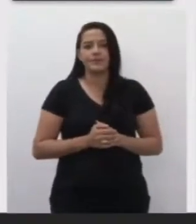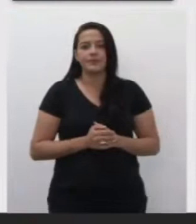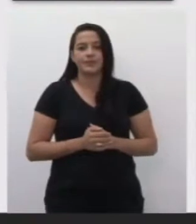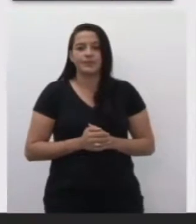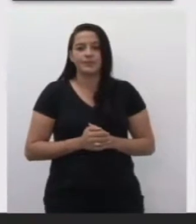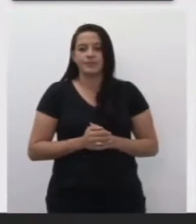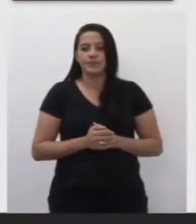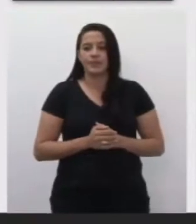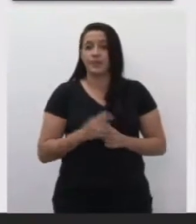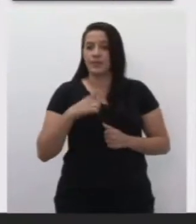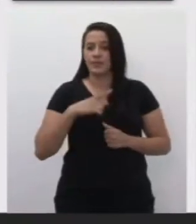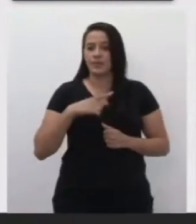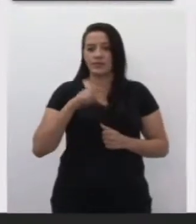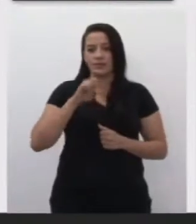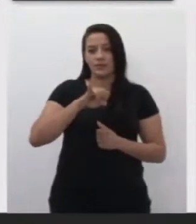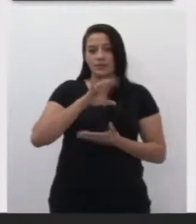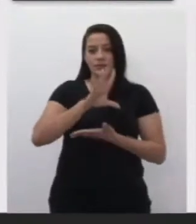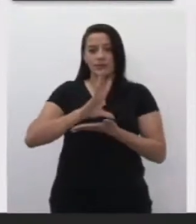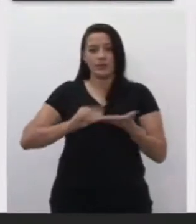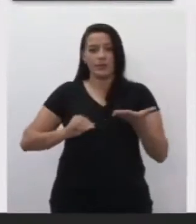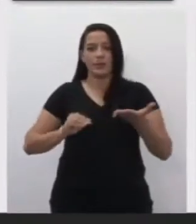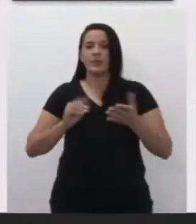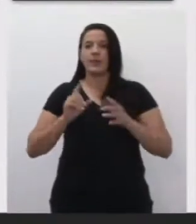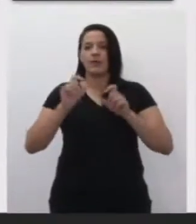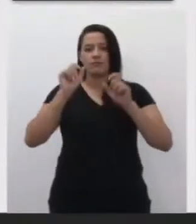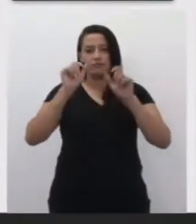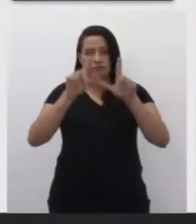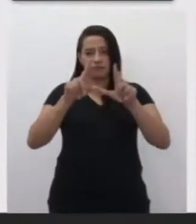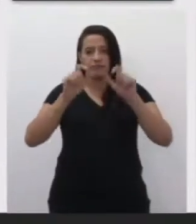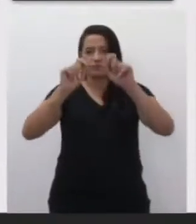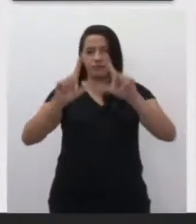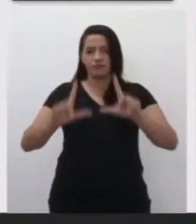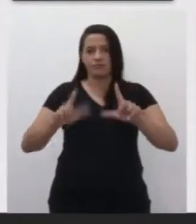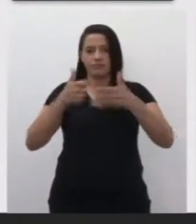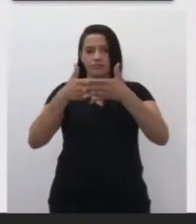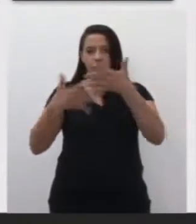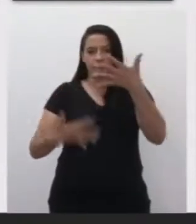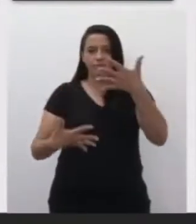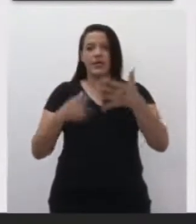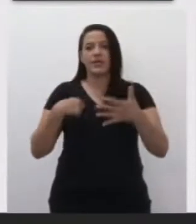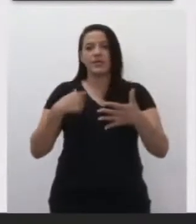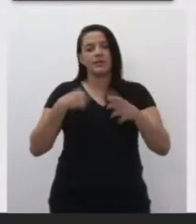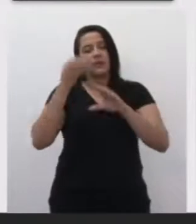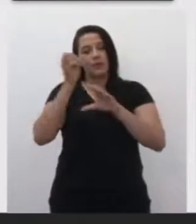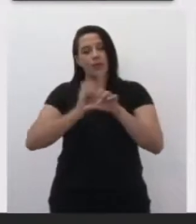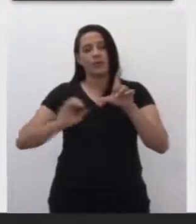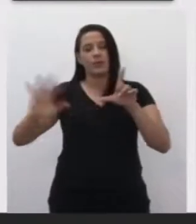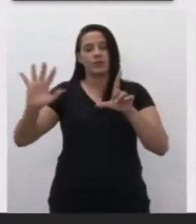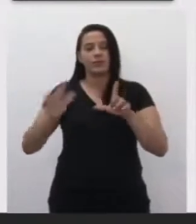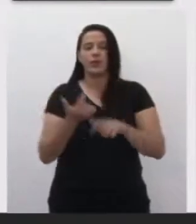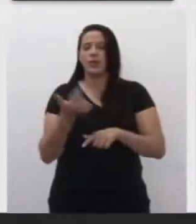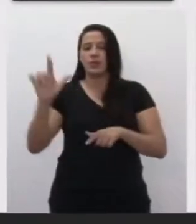né? Copiar, né? Até vou fazer aqui, copiar, né? E você pode compartilhar com as pessoas.